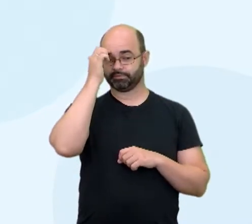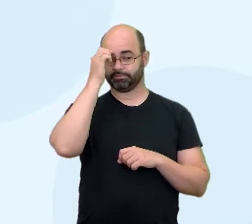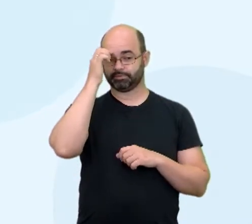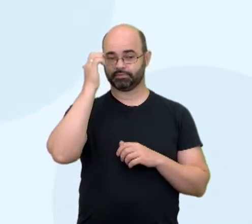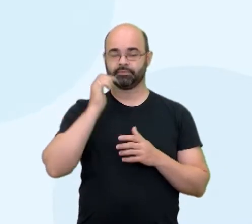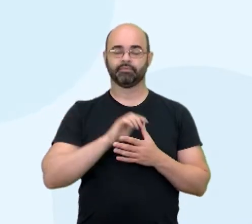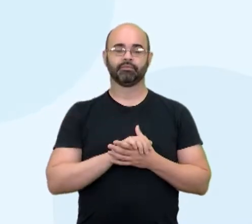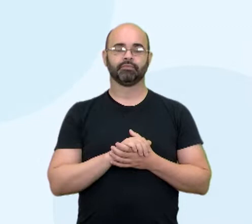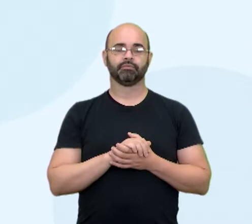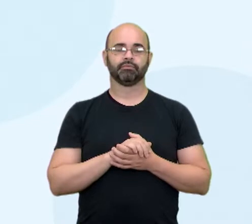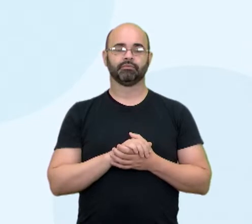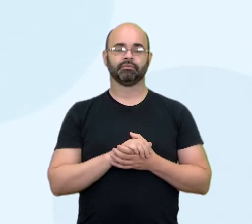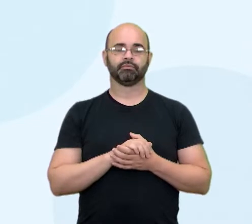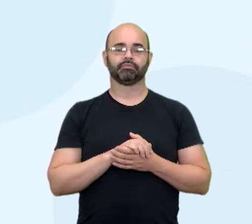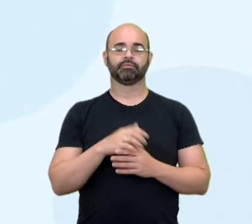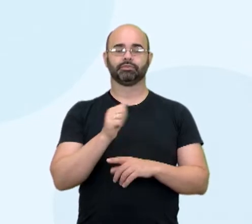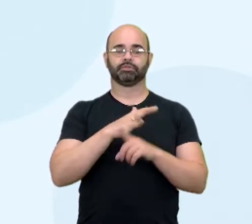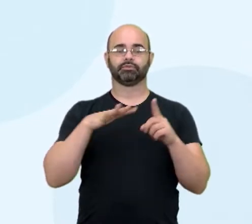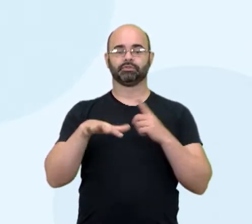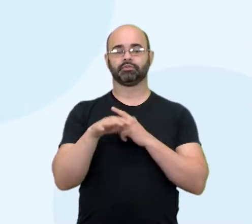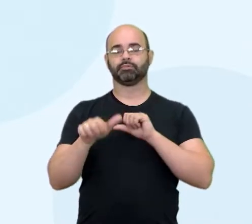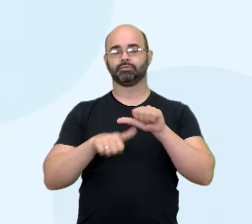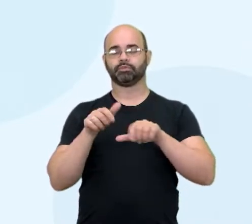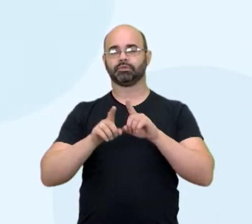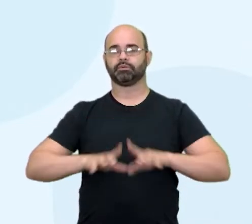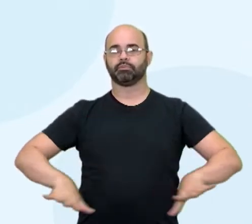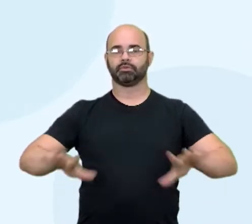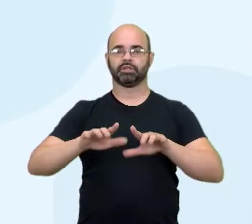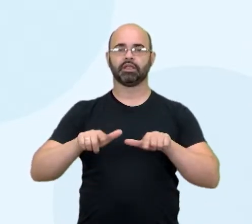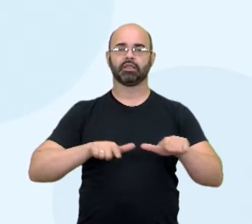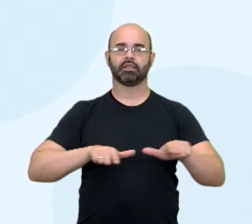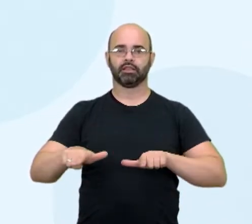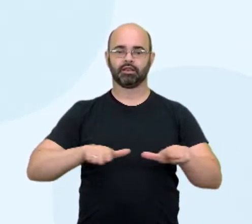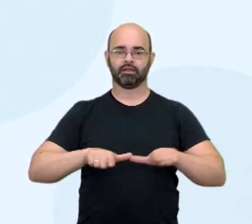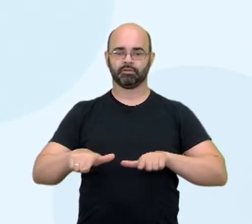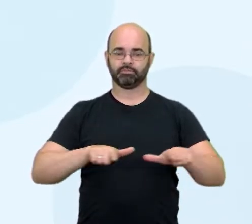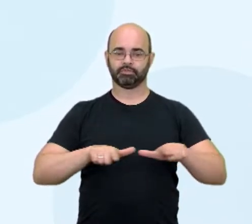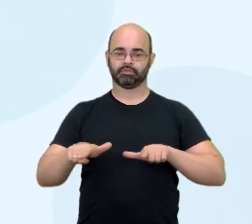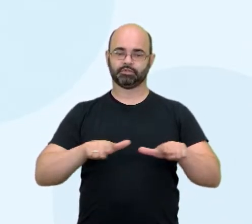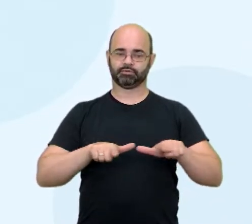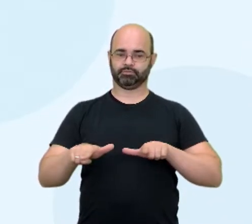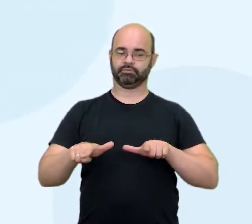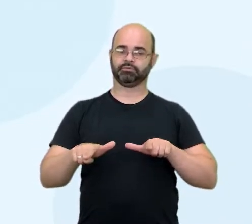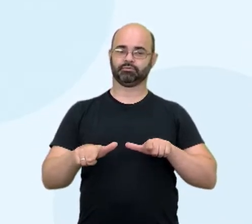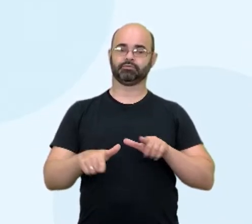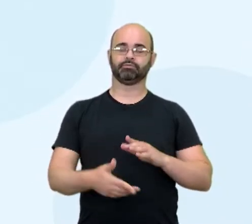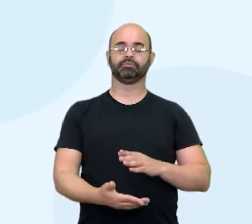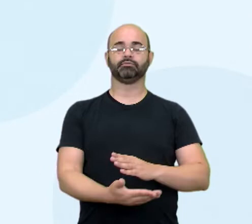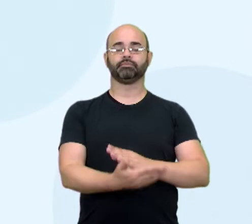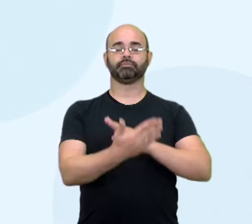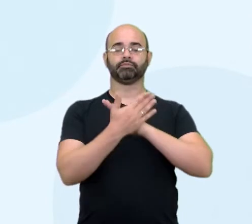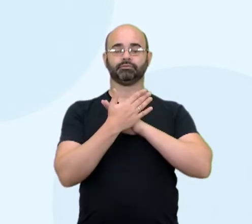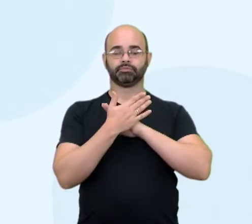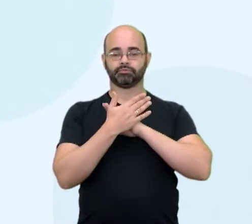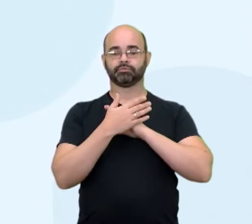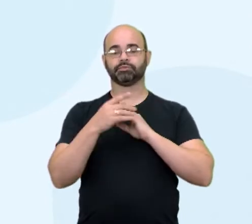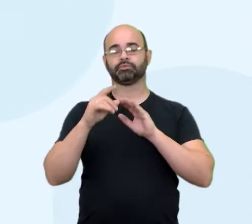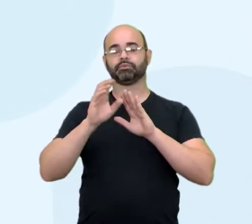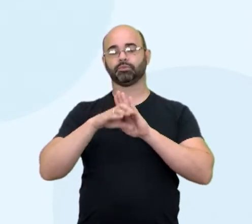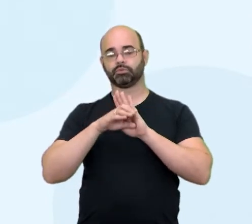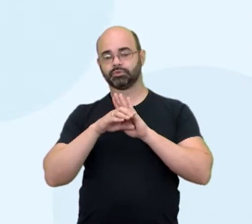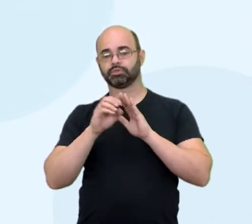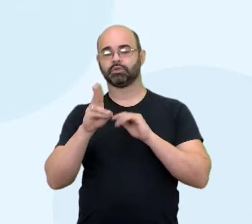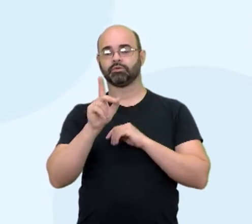Mudanças Sociais, Demografia e Trabalho poderá contribuir no esclarecimento dos termos e dos conceitos que